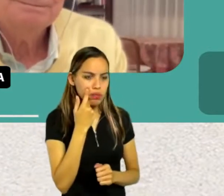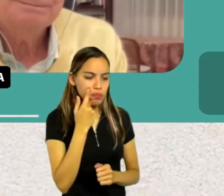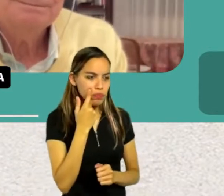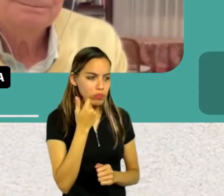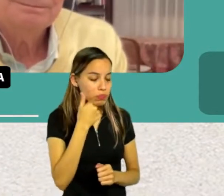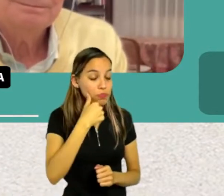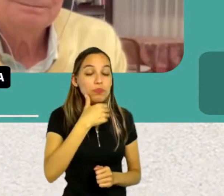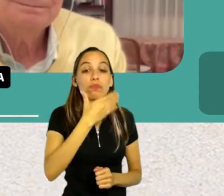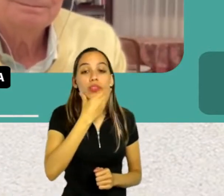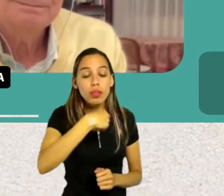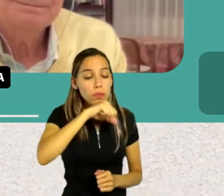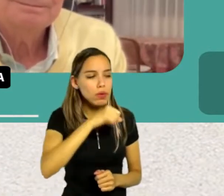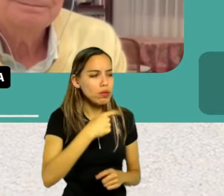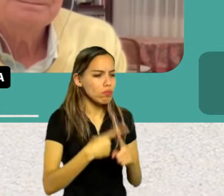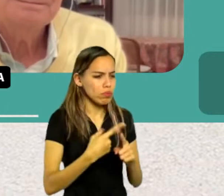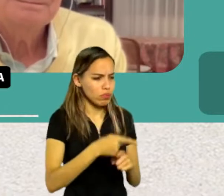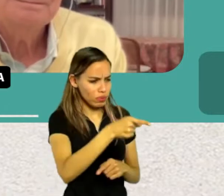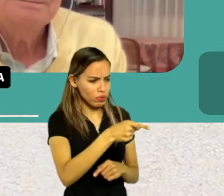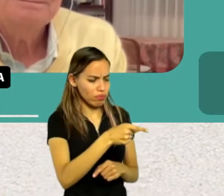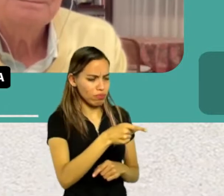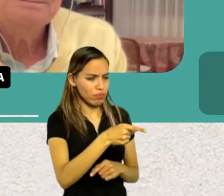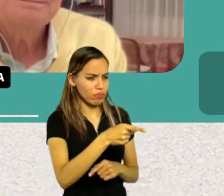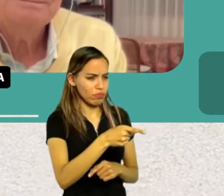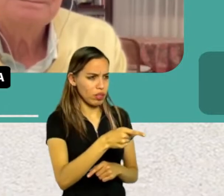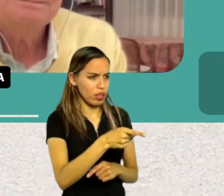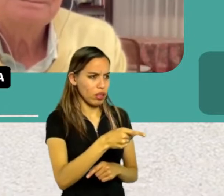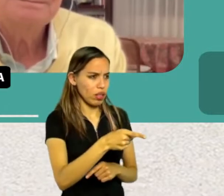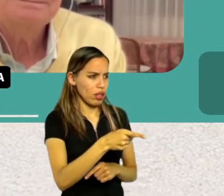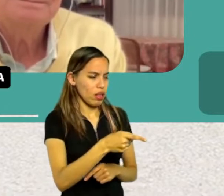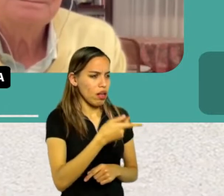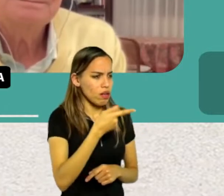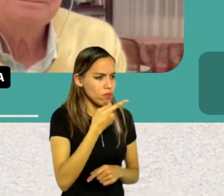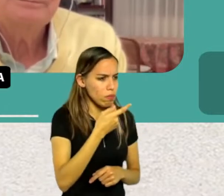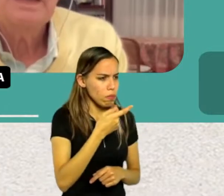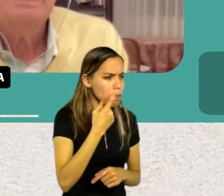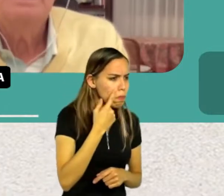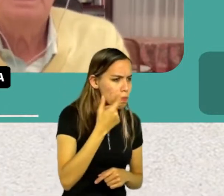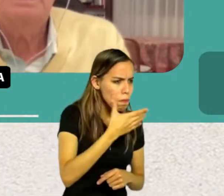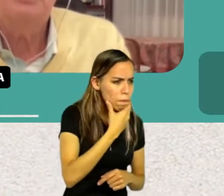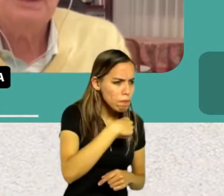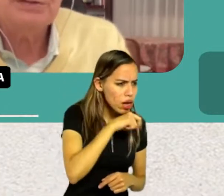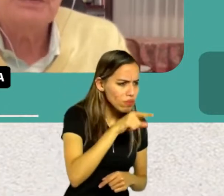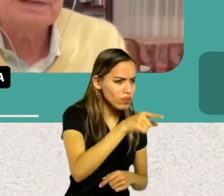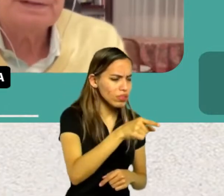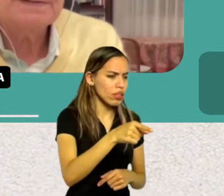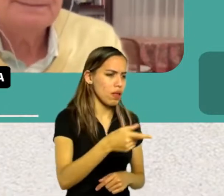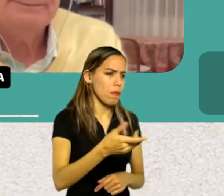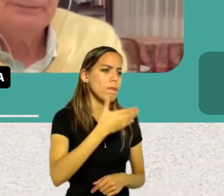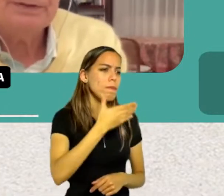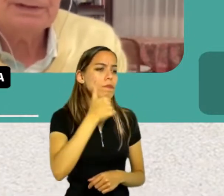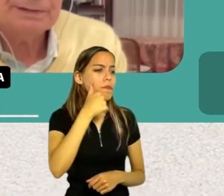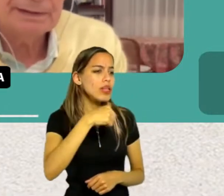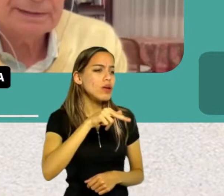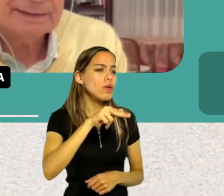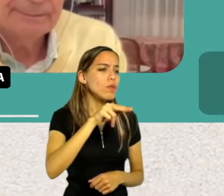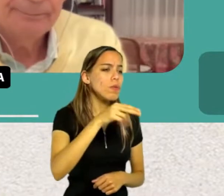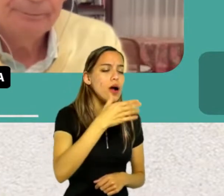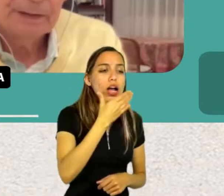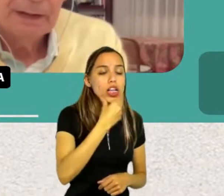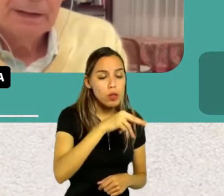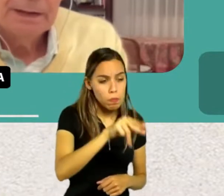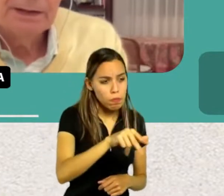mais novo. Você chegou a dizer muito obrigado para seu pai? Muitas vezes, muitas